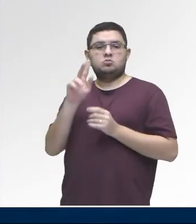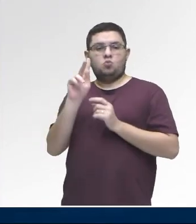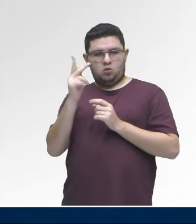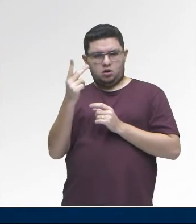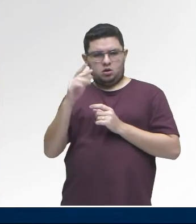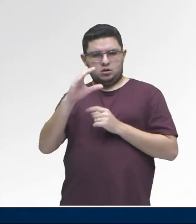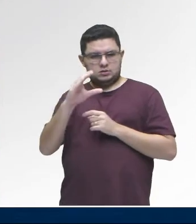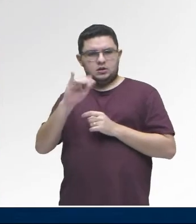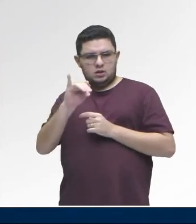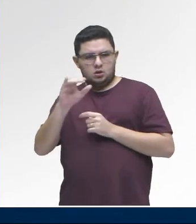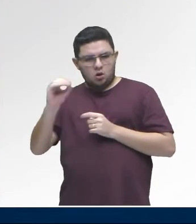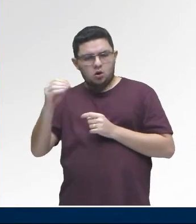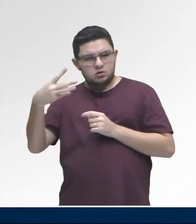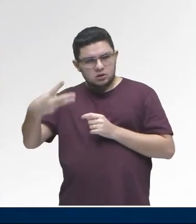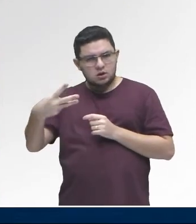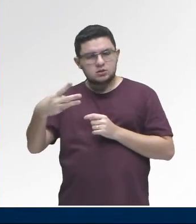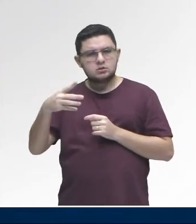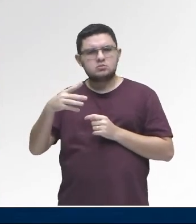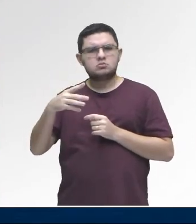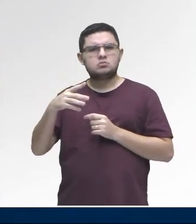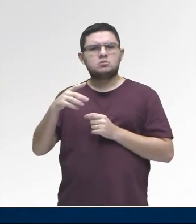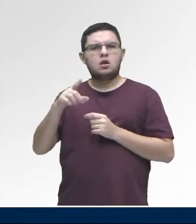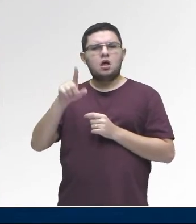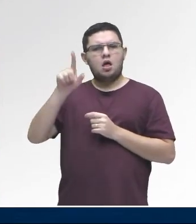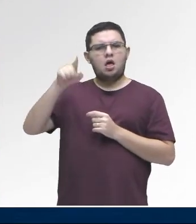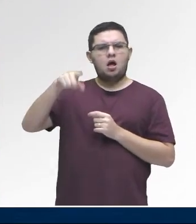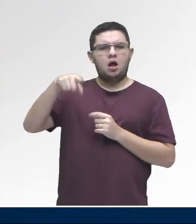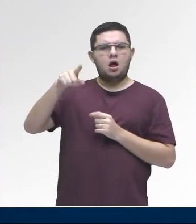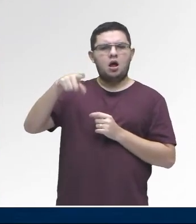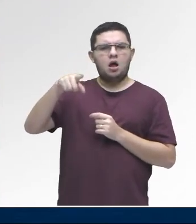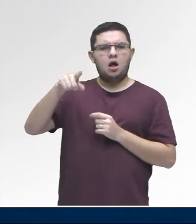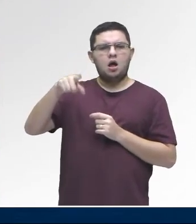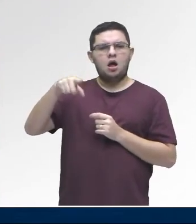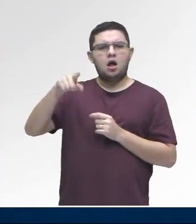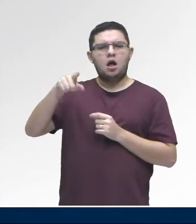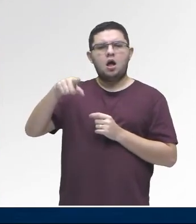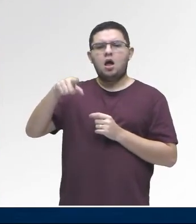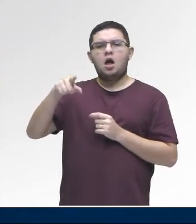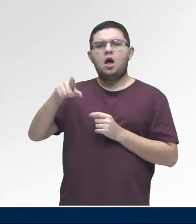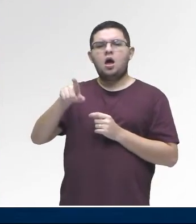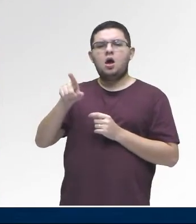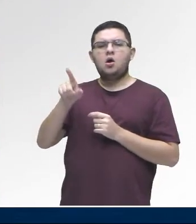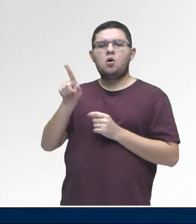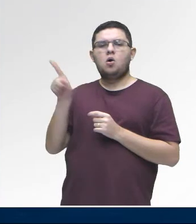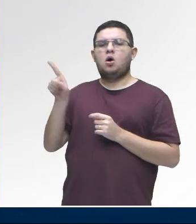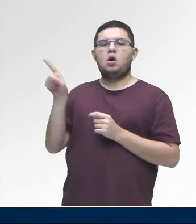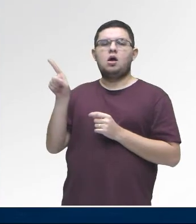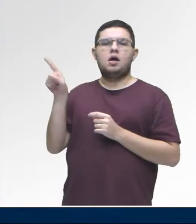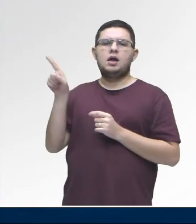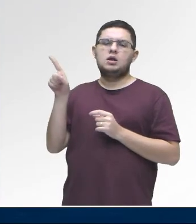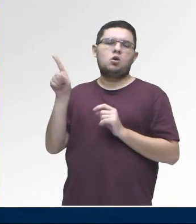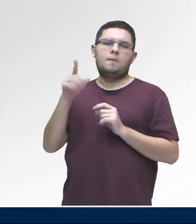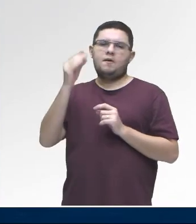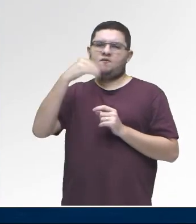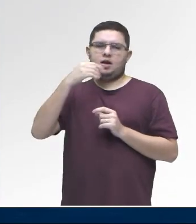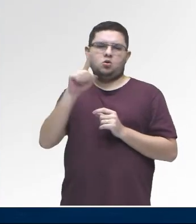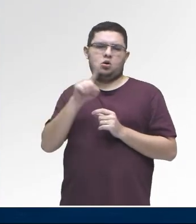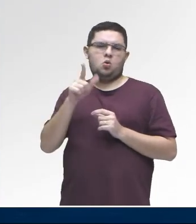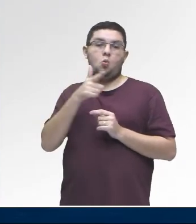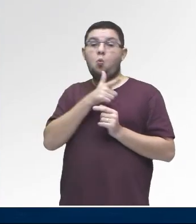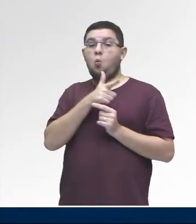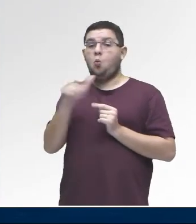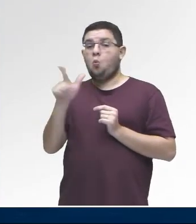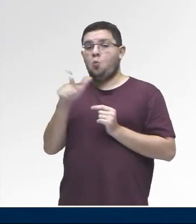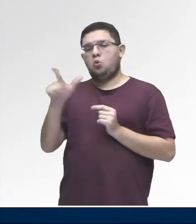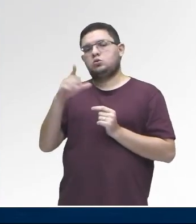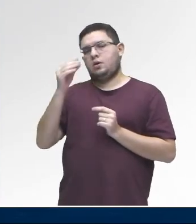ácido mais fraco. Não é esse daí, não. Não é o ácido clórico que é o